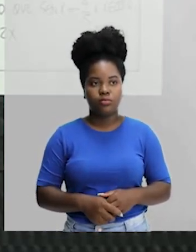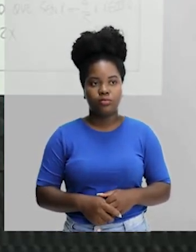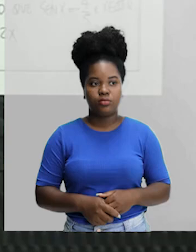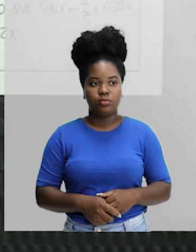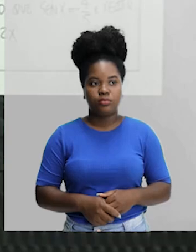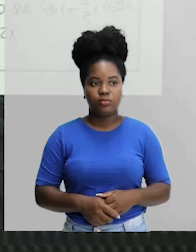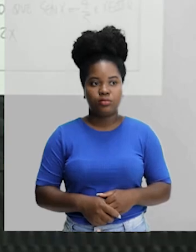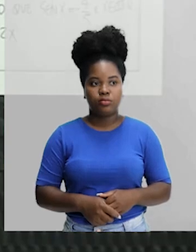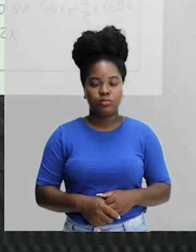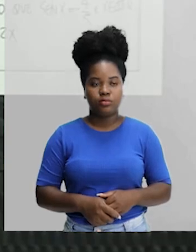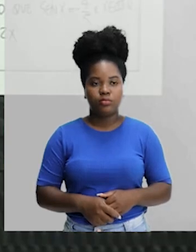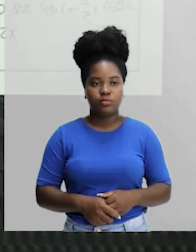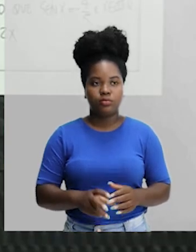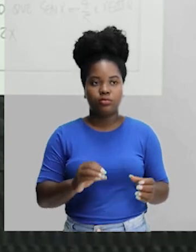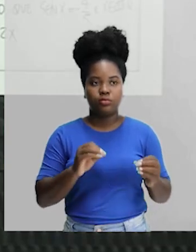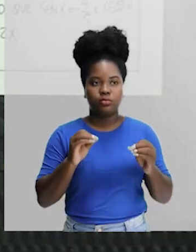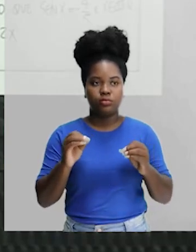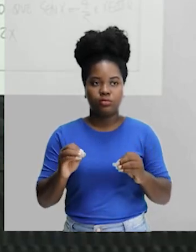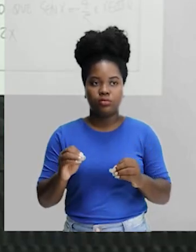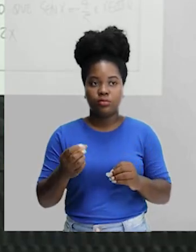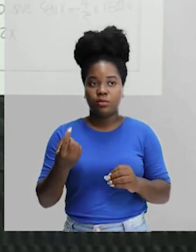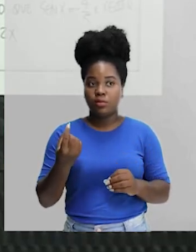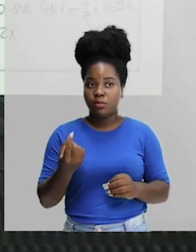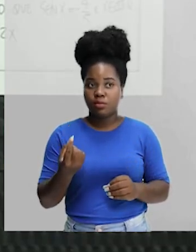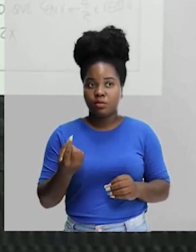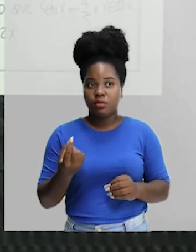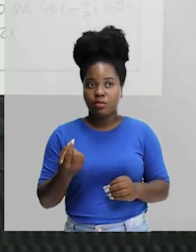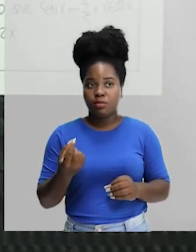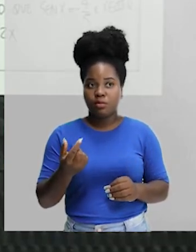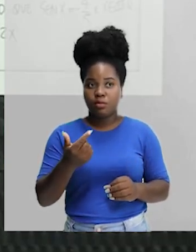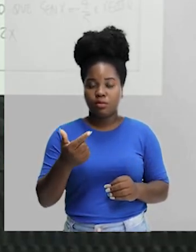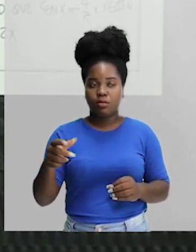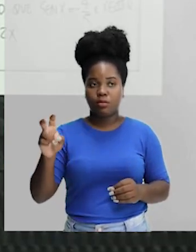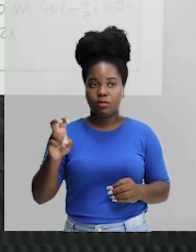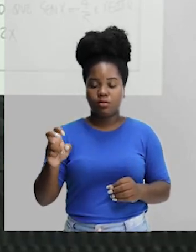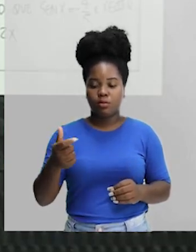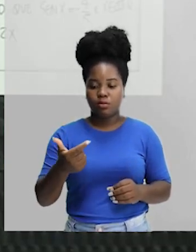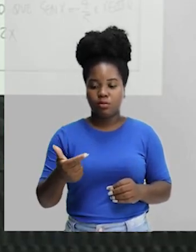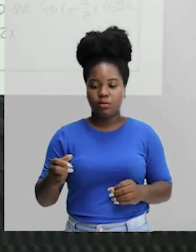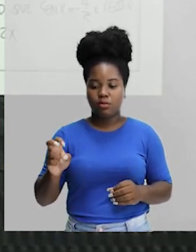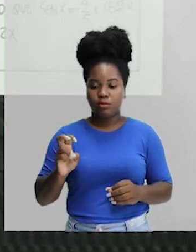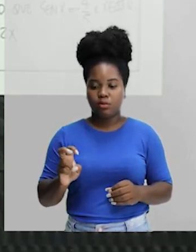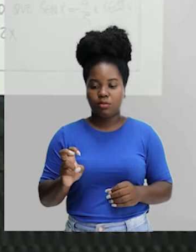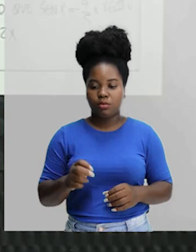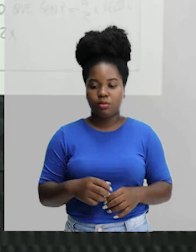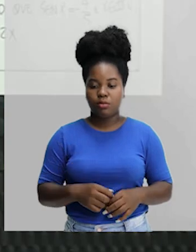Certo? Nós escrevemos o 1, 25 sobre 25,